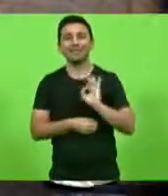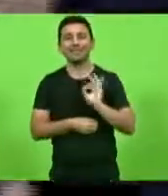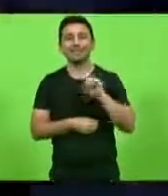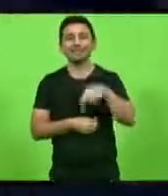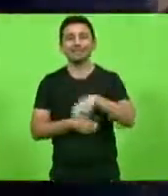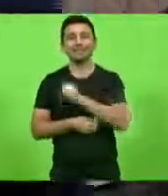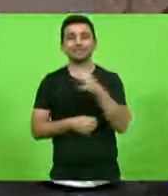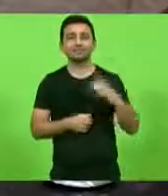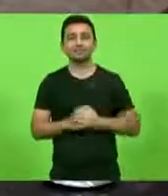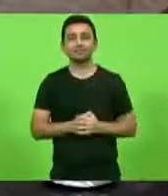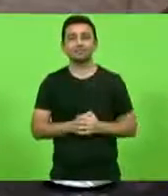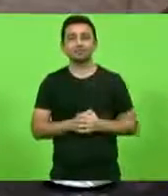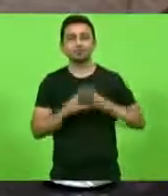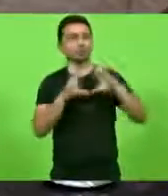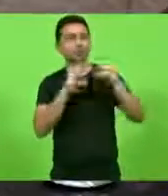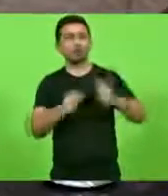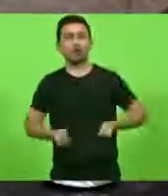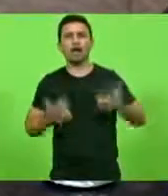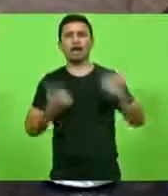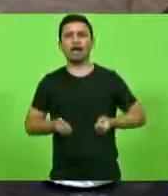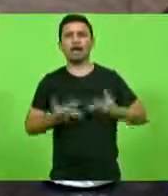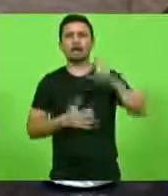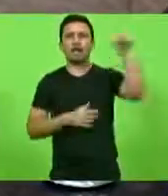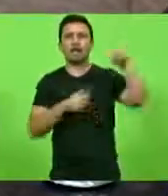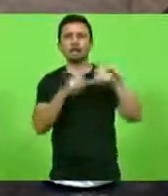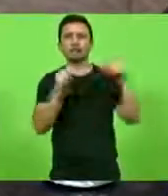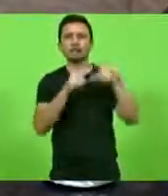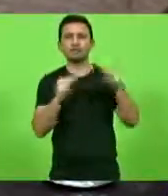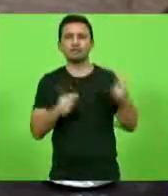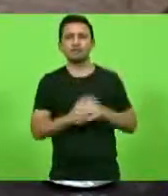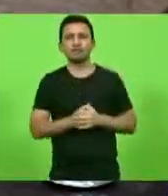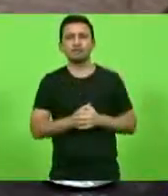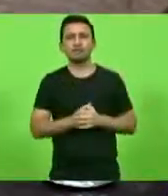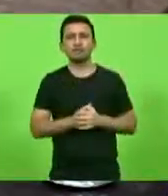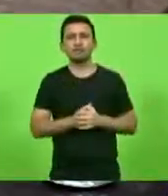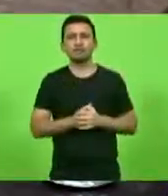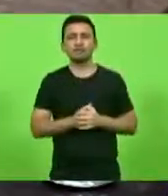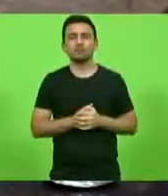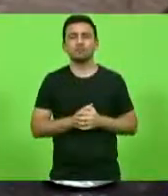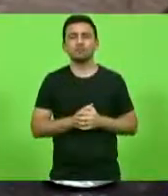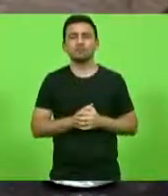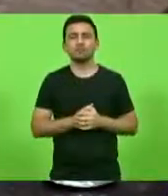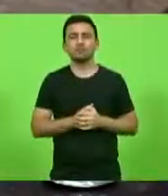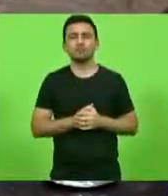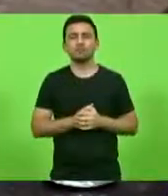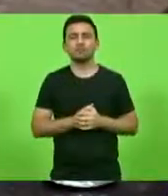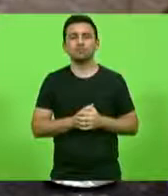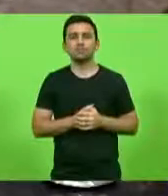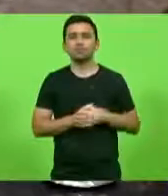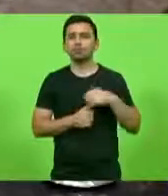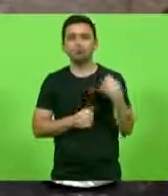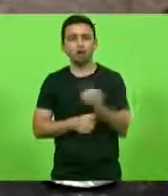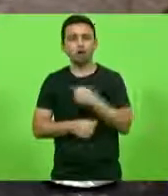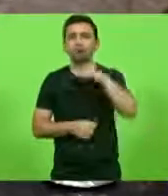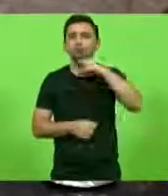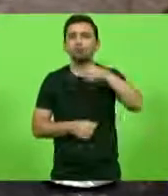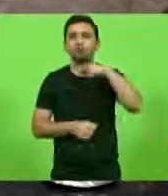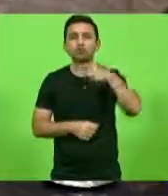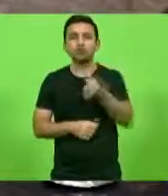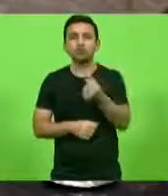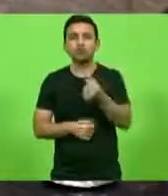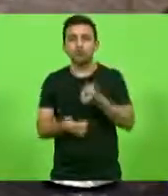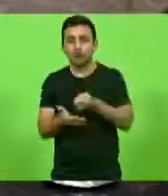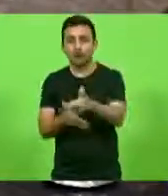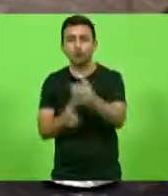a esbórnia de Brasília e não paga uma rodovia aqui que mata catarinense. Nós não conseguimos ter dinheiro para pagar uma rodovia